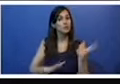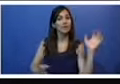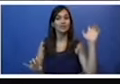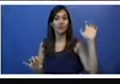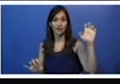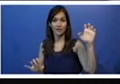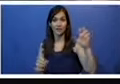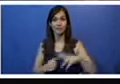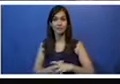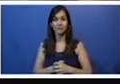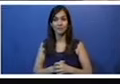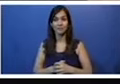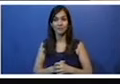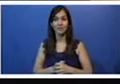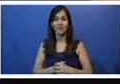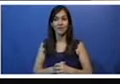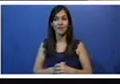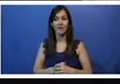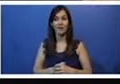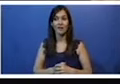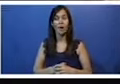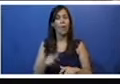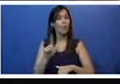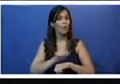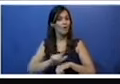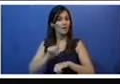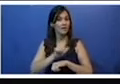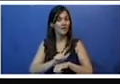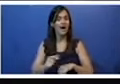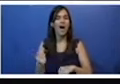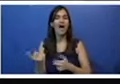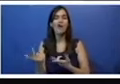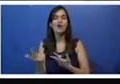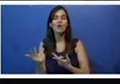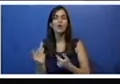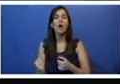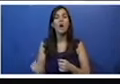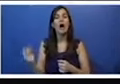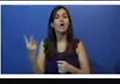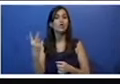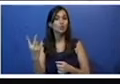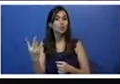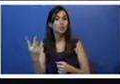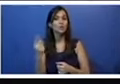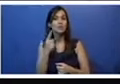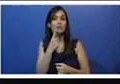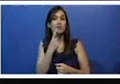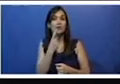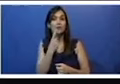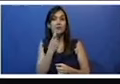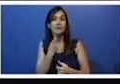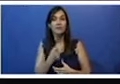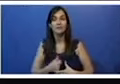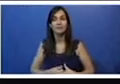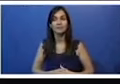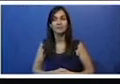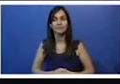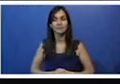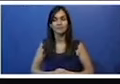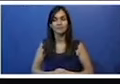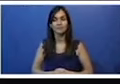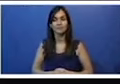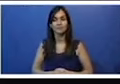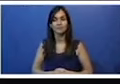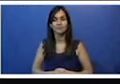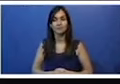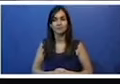dessas comparações a barra Lil é igual a duas vermelhas a lilá igual a duas